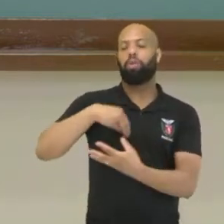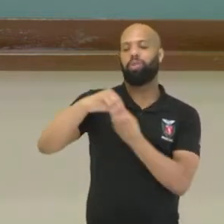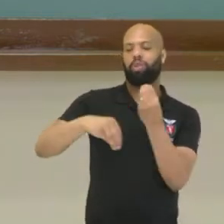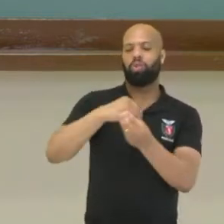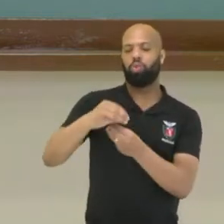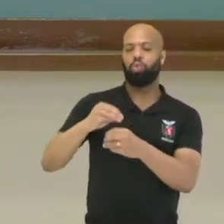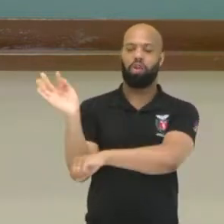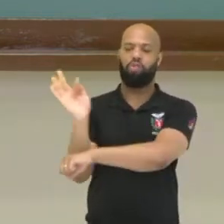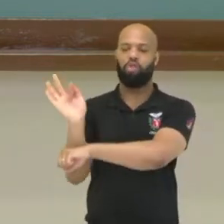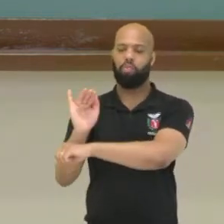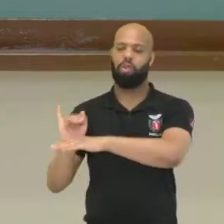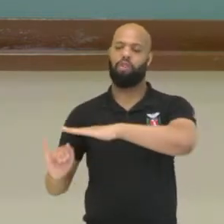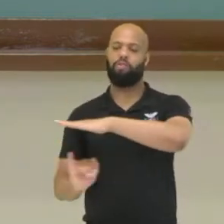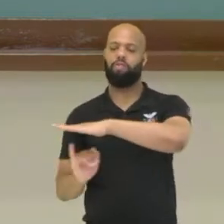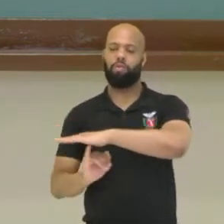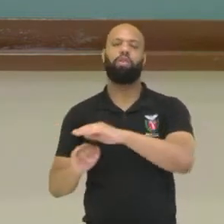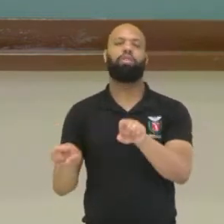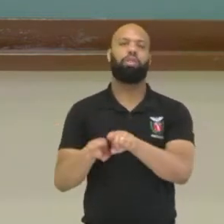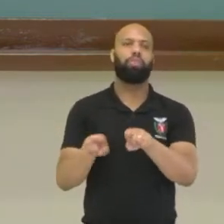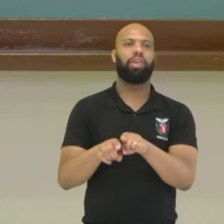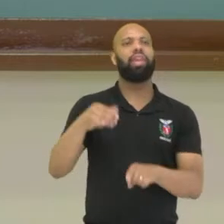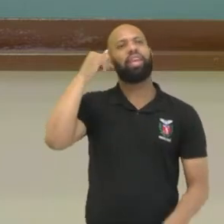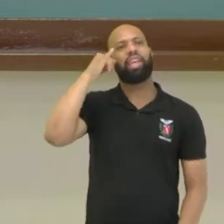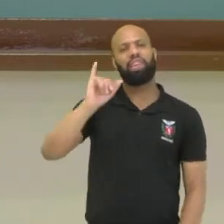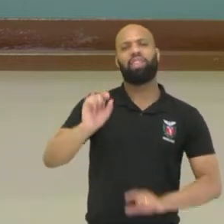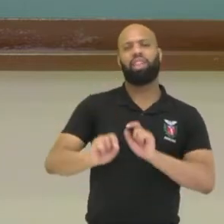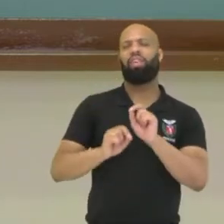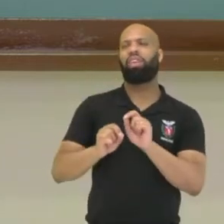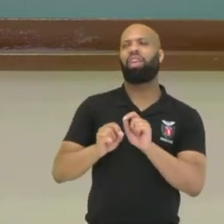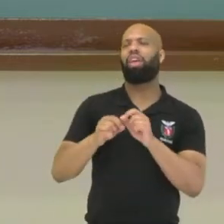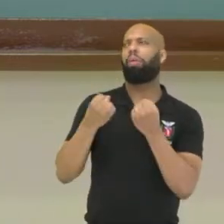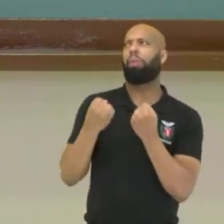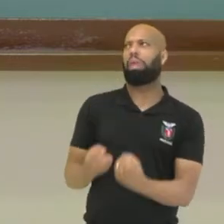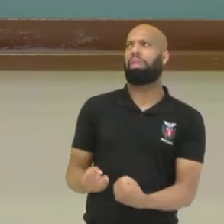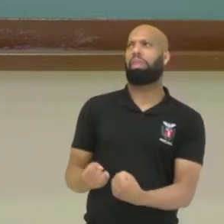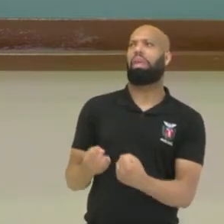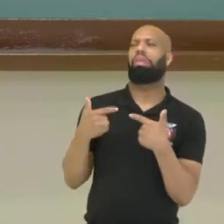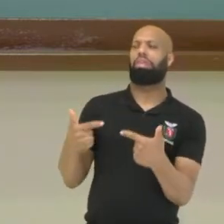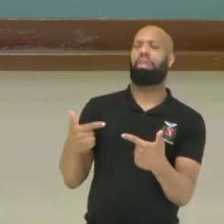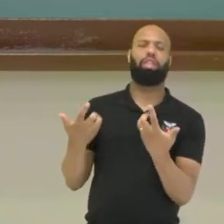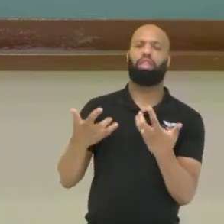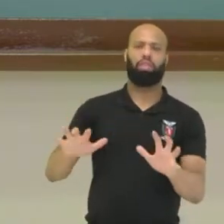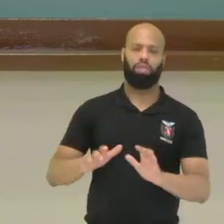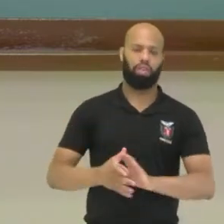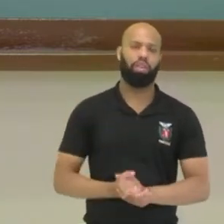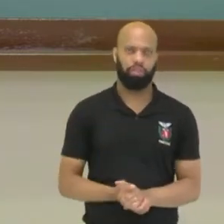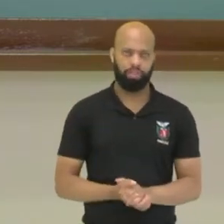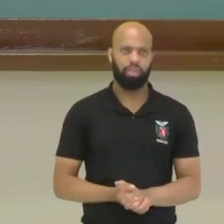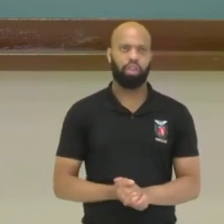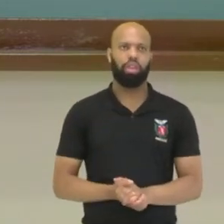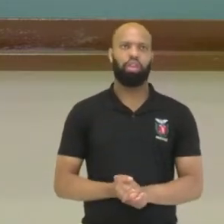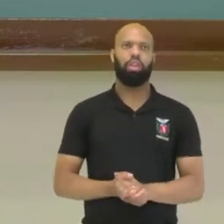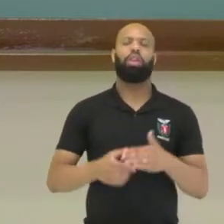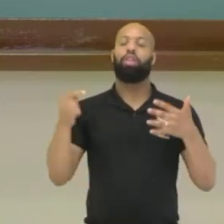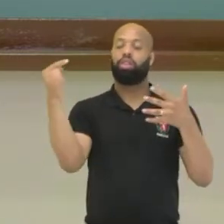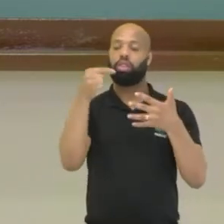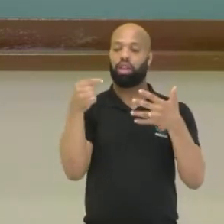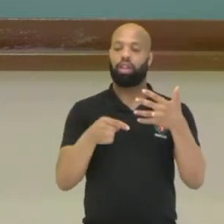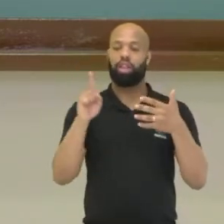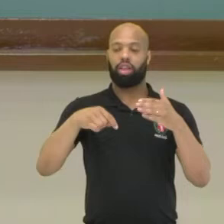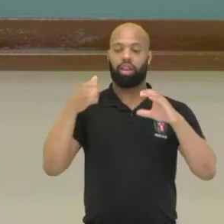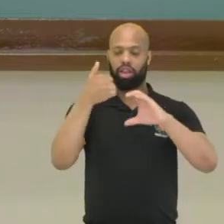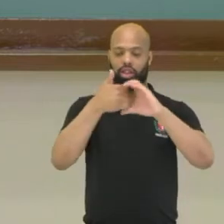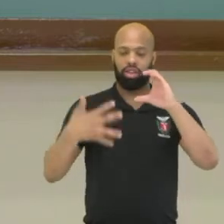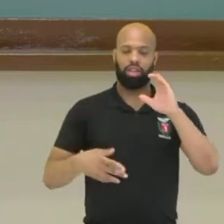formal e informal. Por quê? Para não ficar enfadonha, não se tornar uma entrevista chata. Então, essas são as características